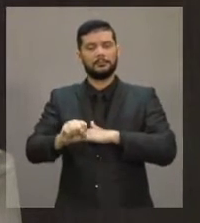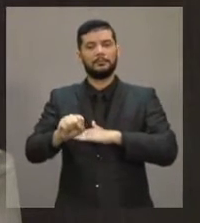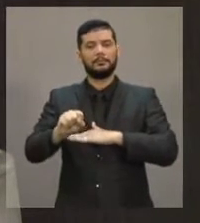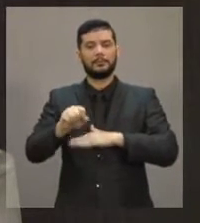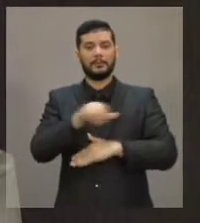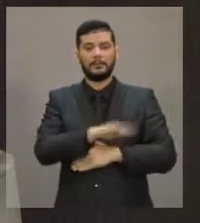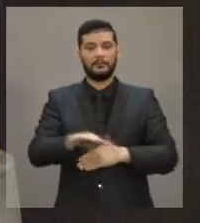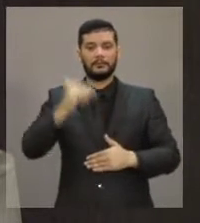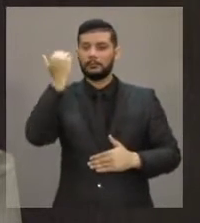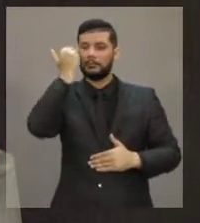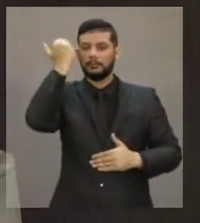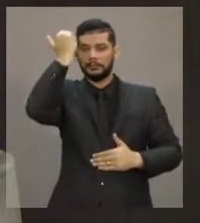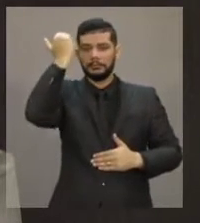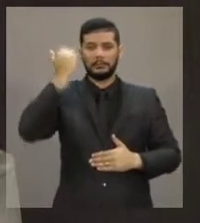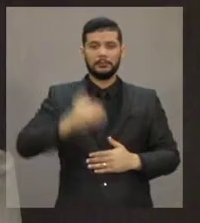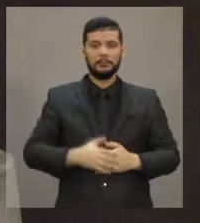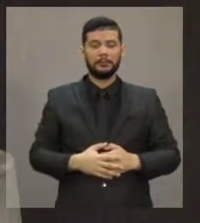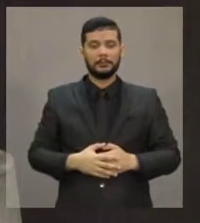e Adolescentes.